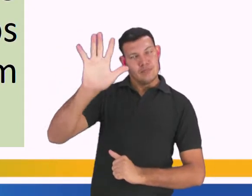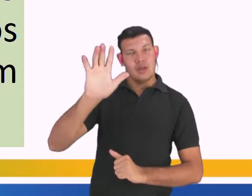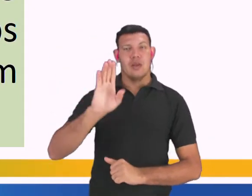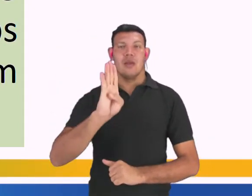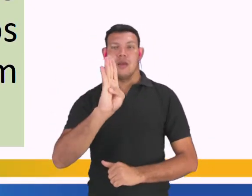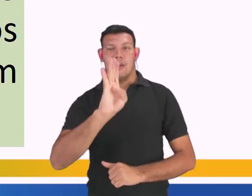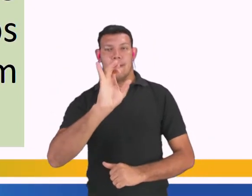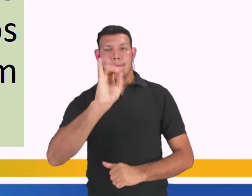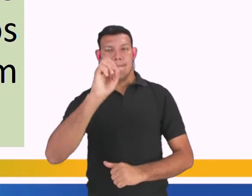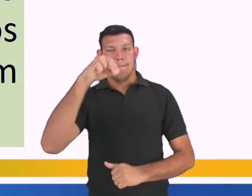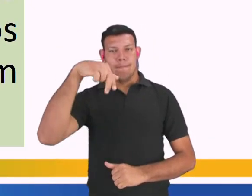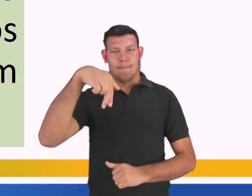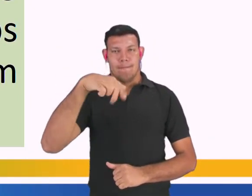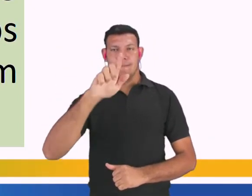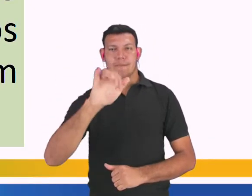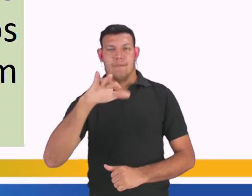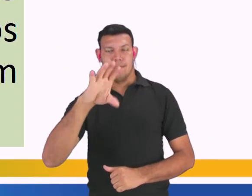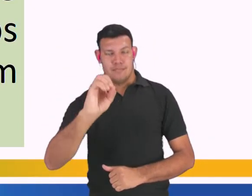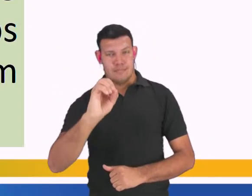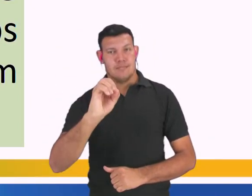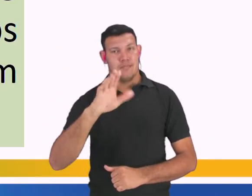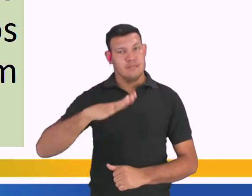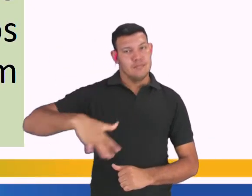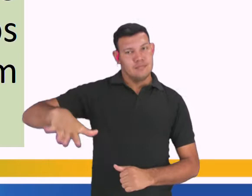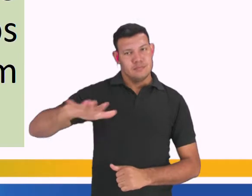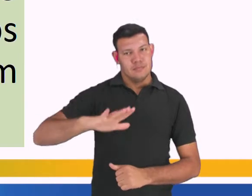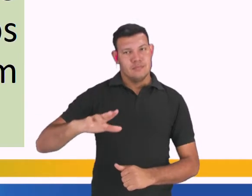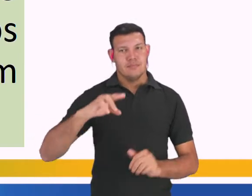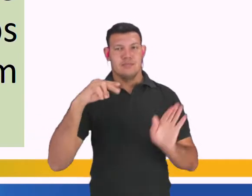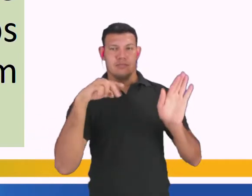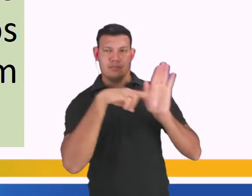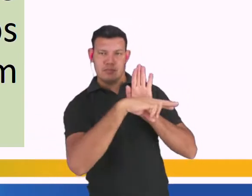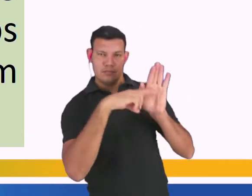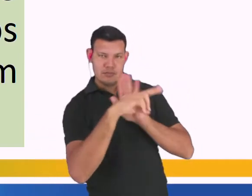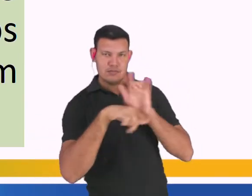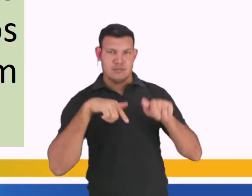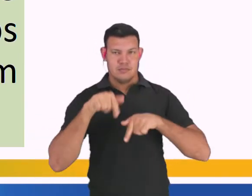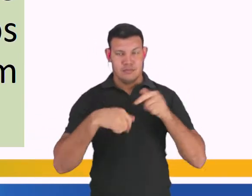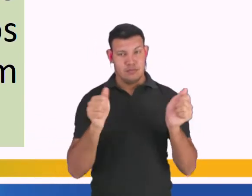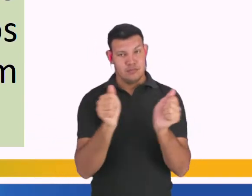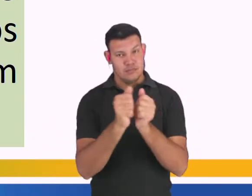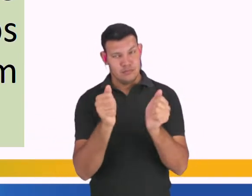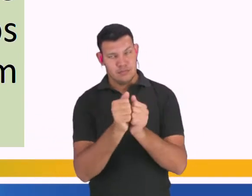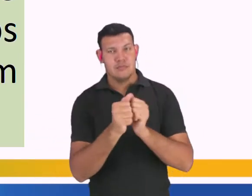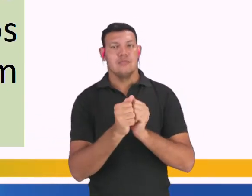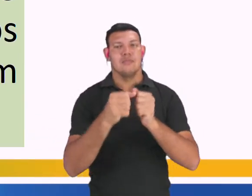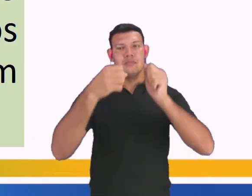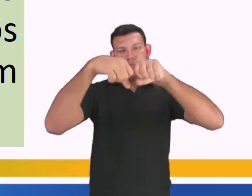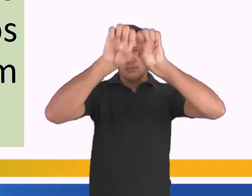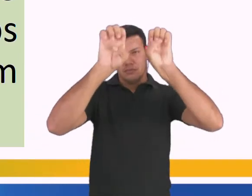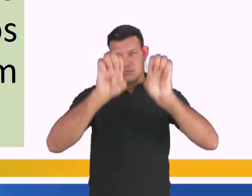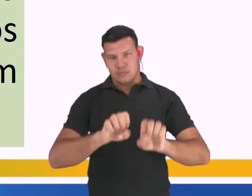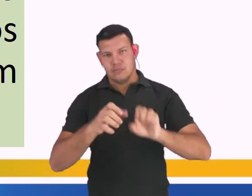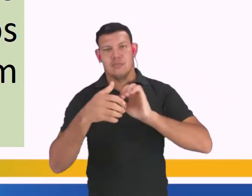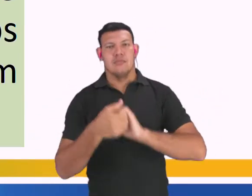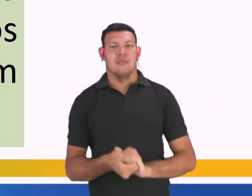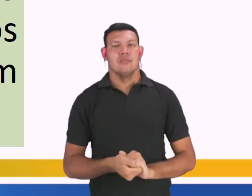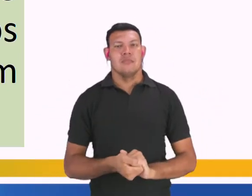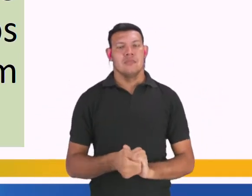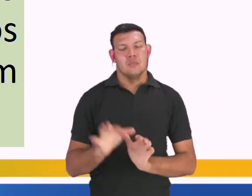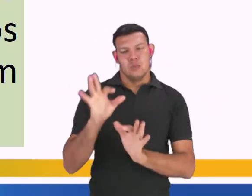bioquímica é o ramo da biologia e da química que estuda as transformações, as estruturas,